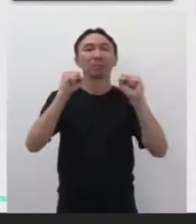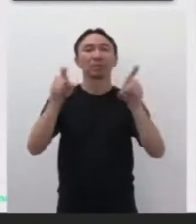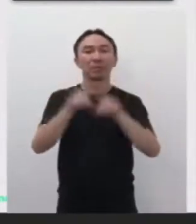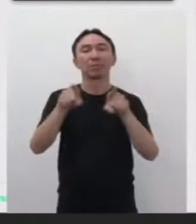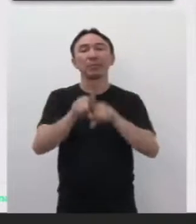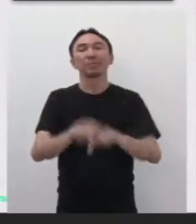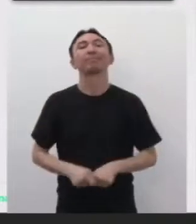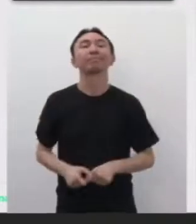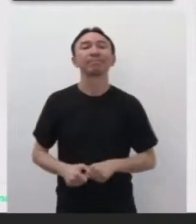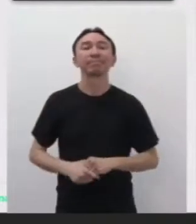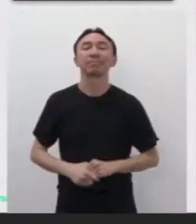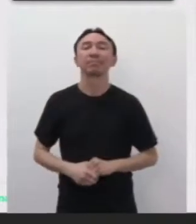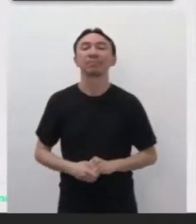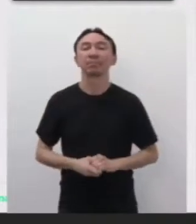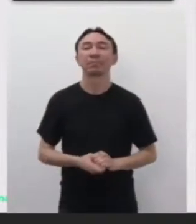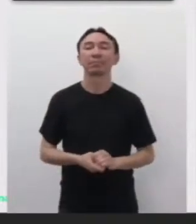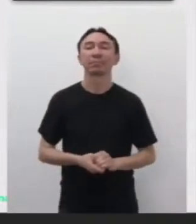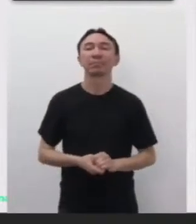Então,